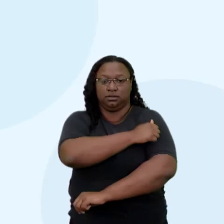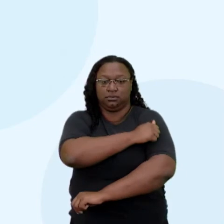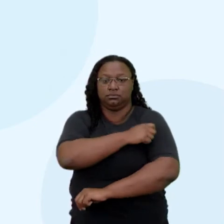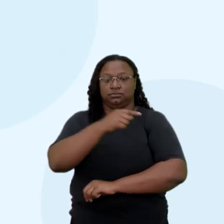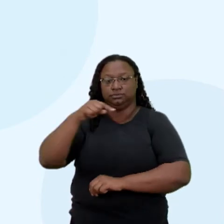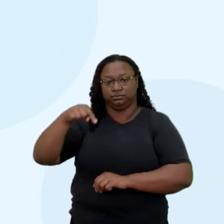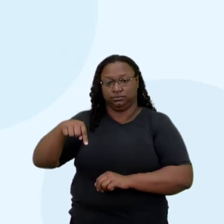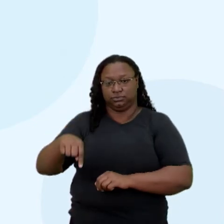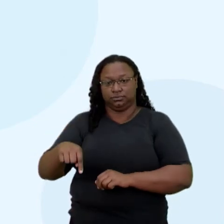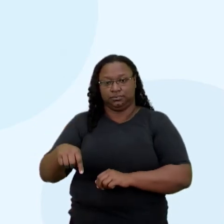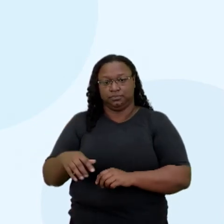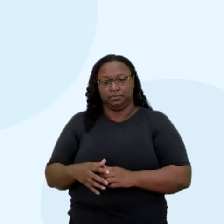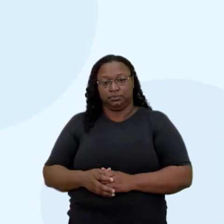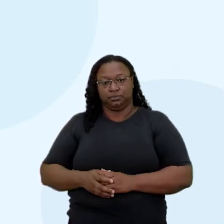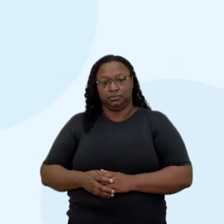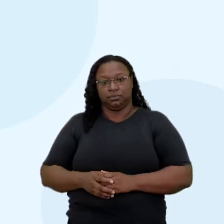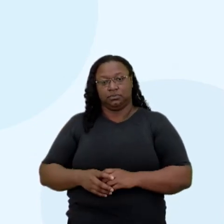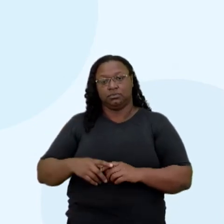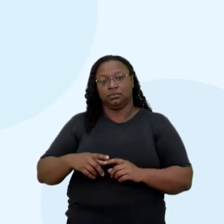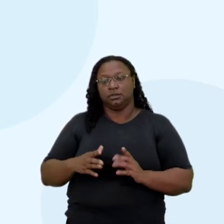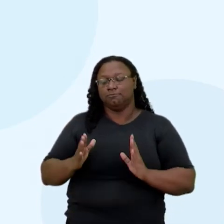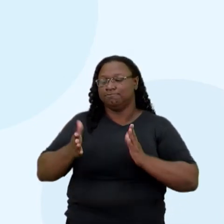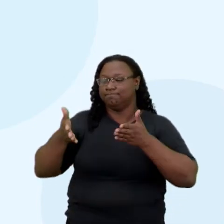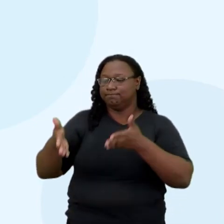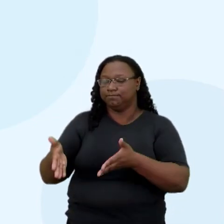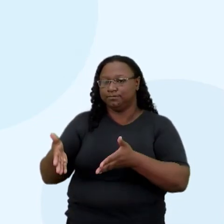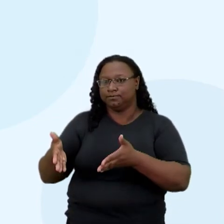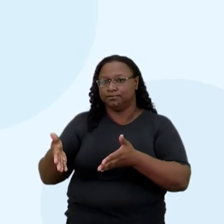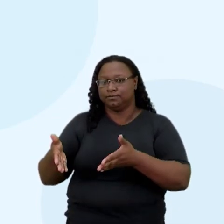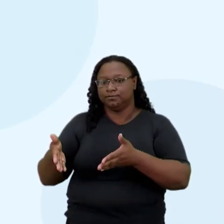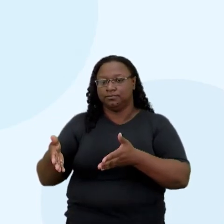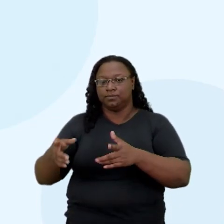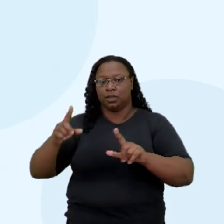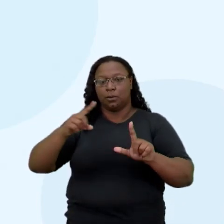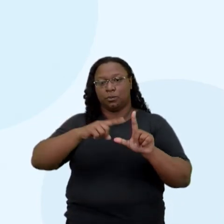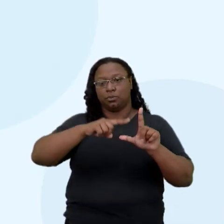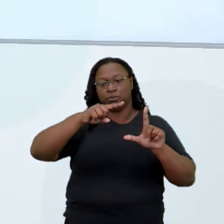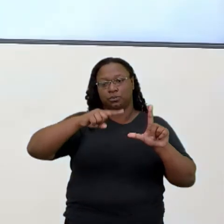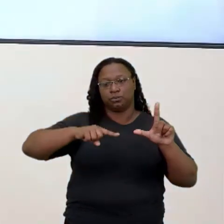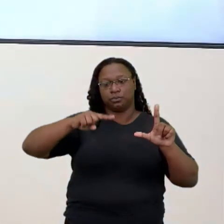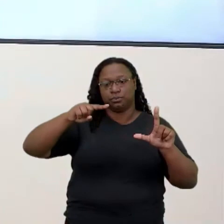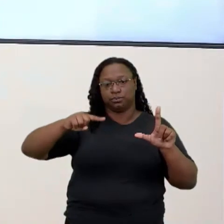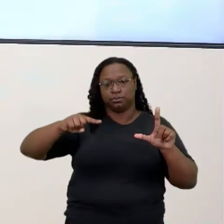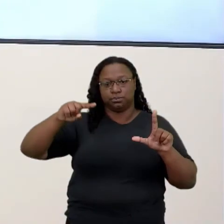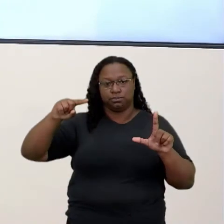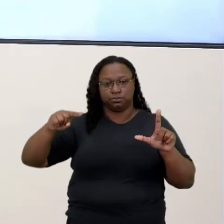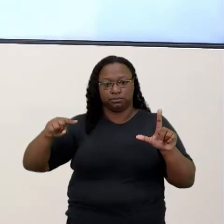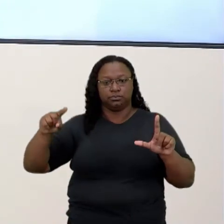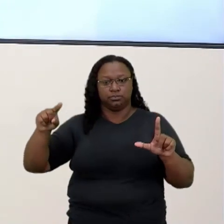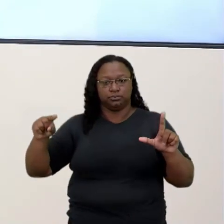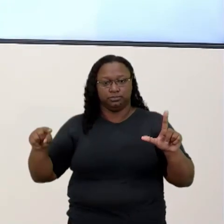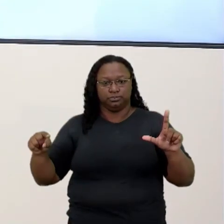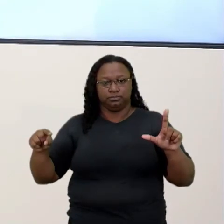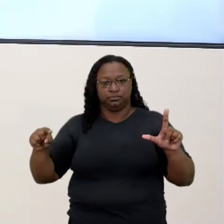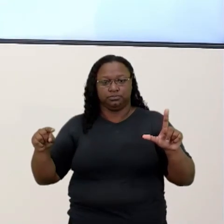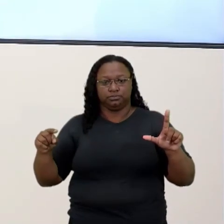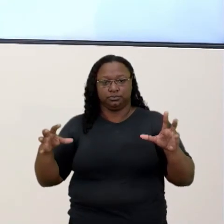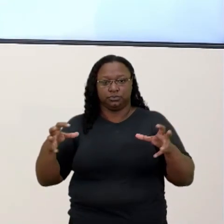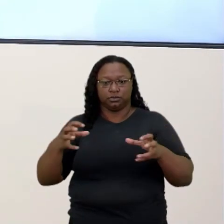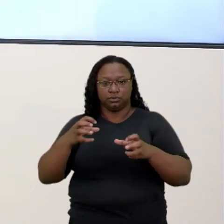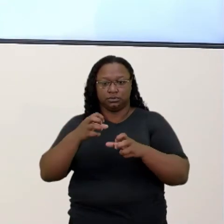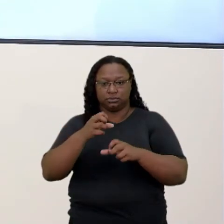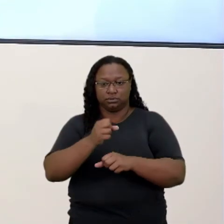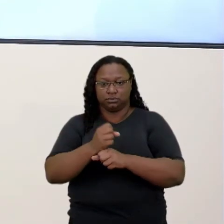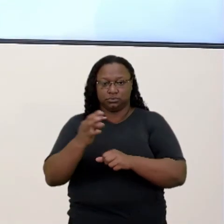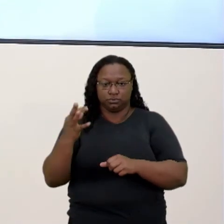população, tá? E ela pode indicar, no caso específico, a representação gráfica que resume, olha que coisa importante, resume todas